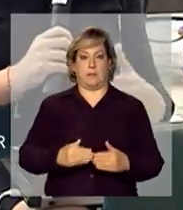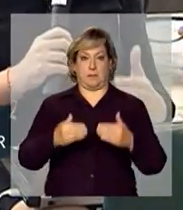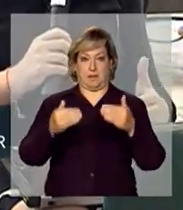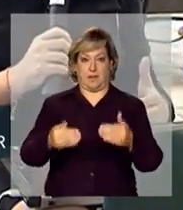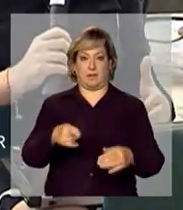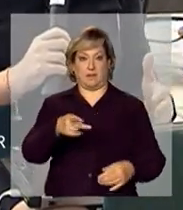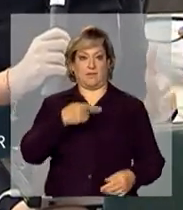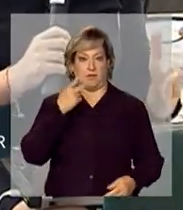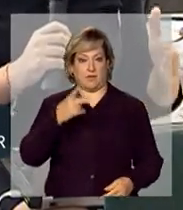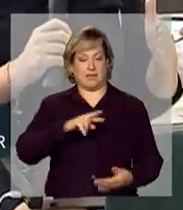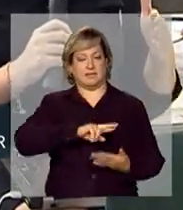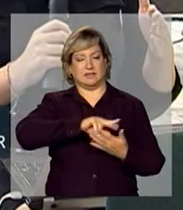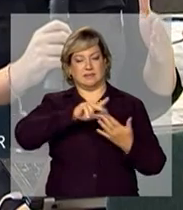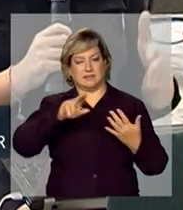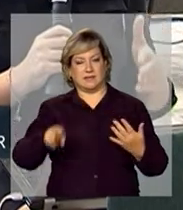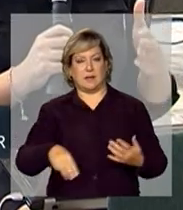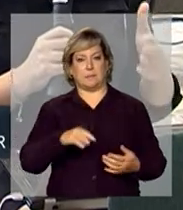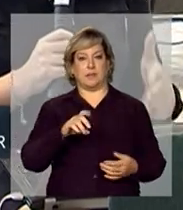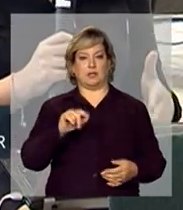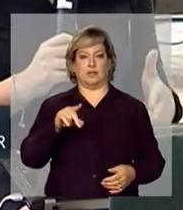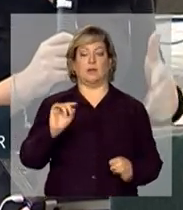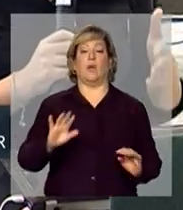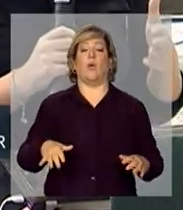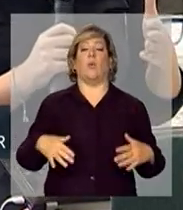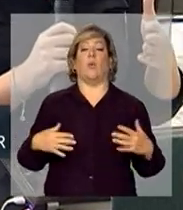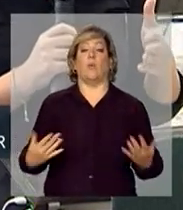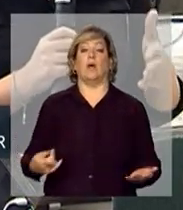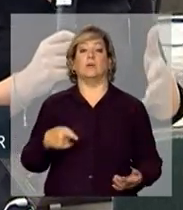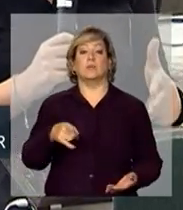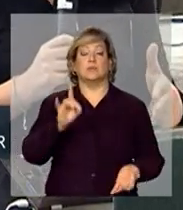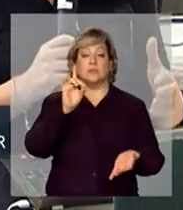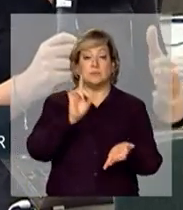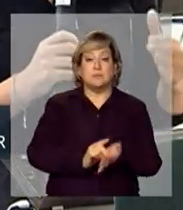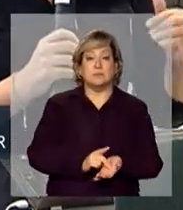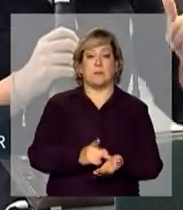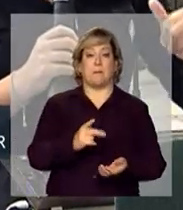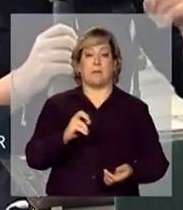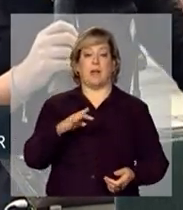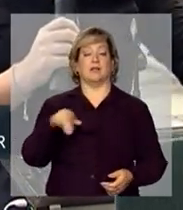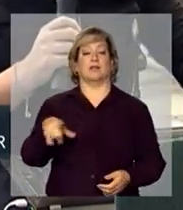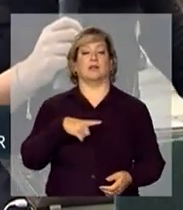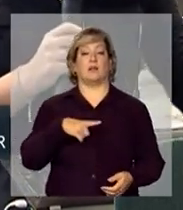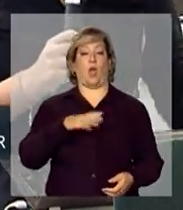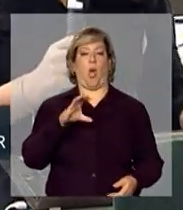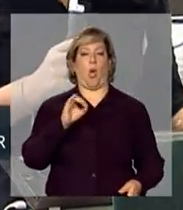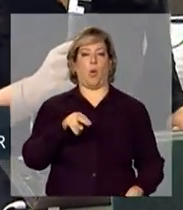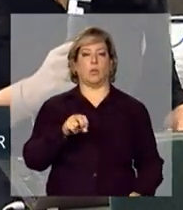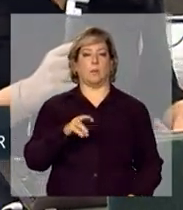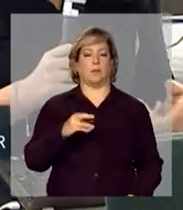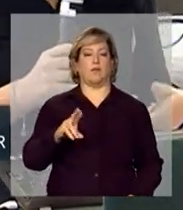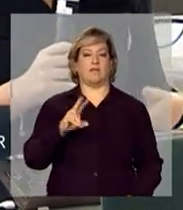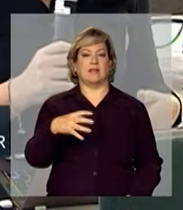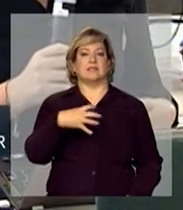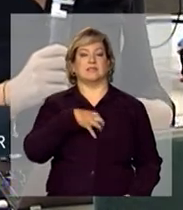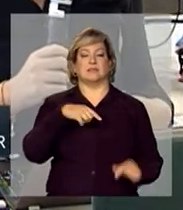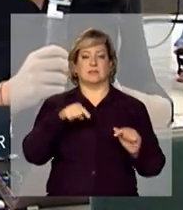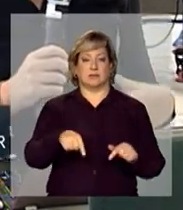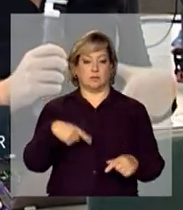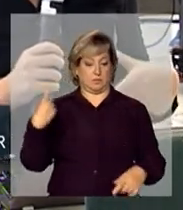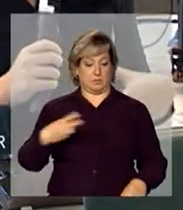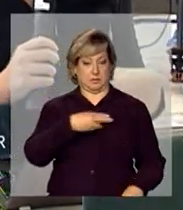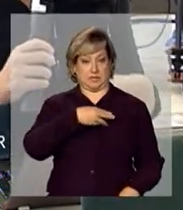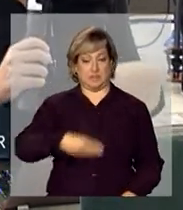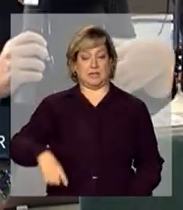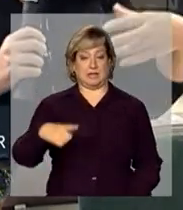dessa série de medidas quando é que na prática o consumidor vai sentir isso né Por exemplo os ministros têm 30 dias para fazer a lista de